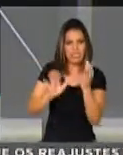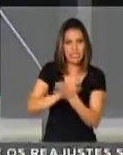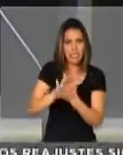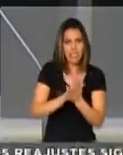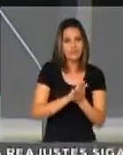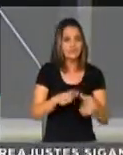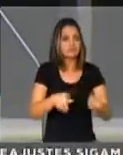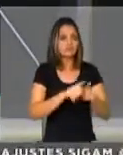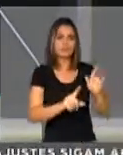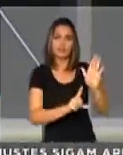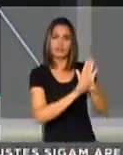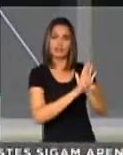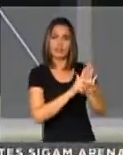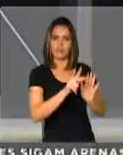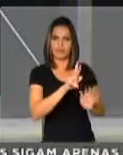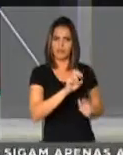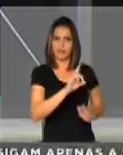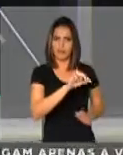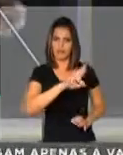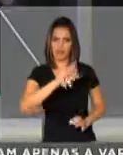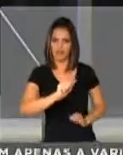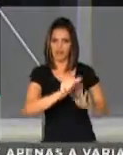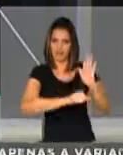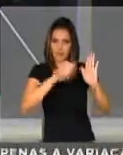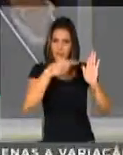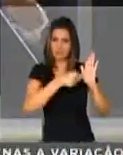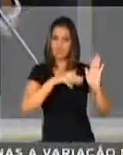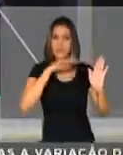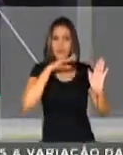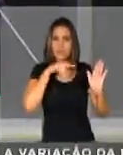a malfadada reforma da Previdência,